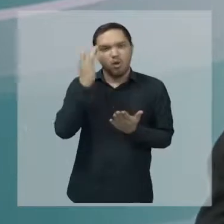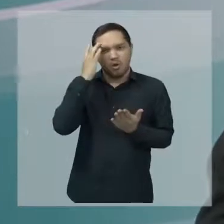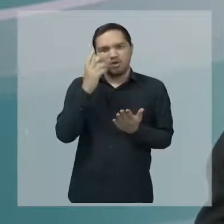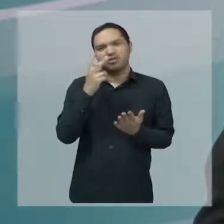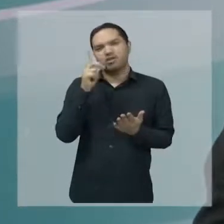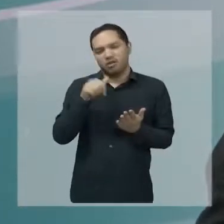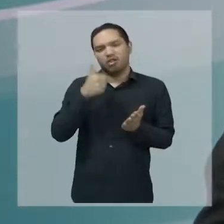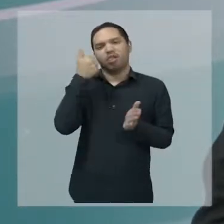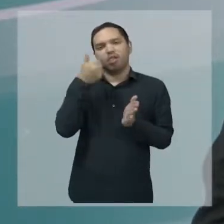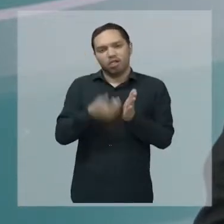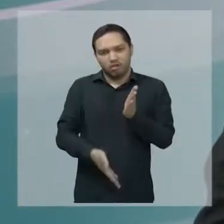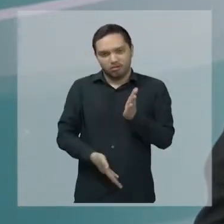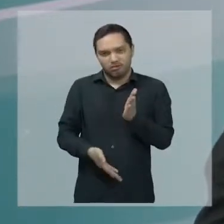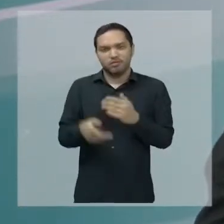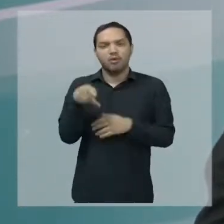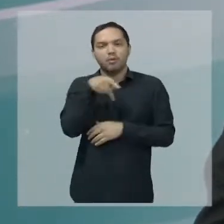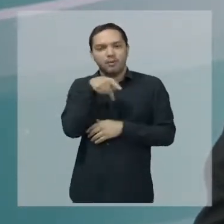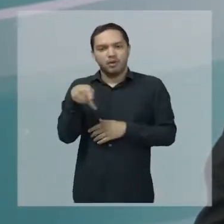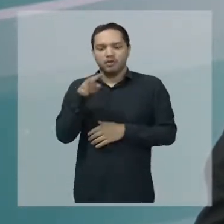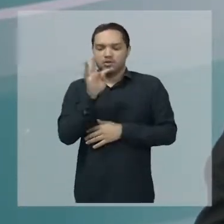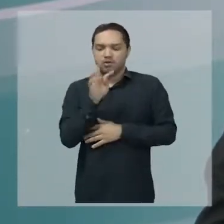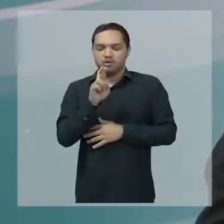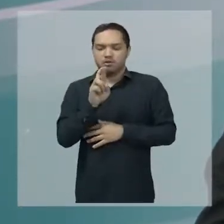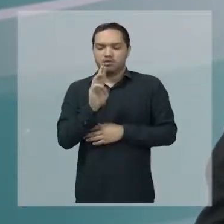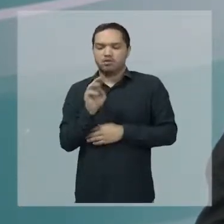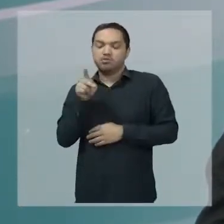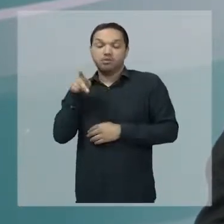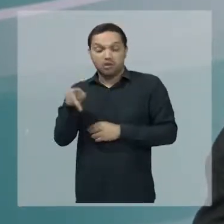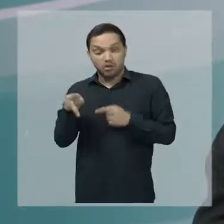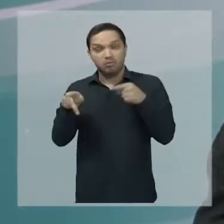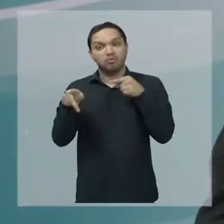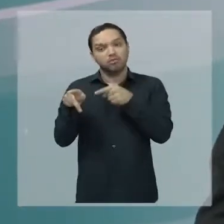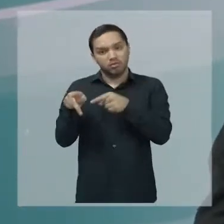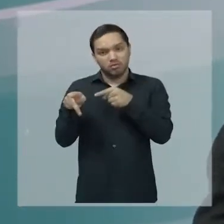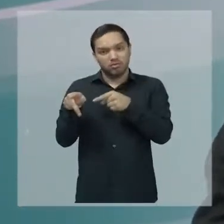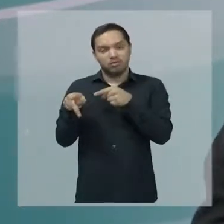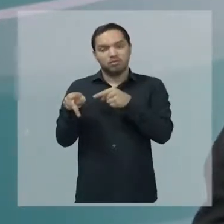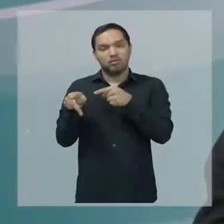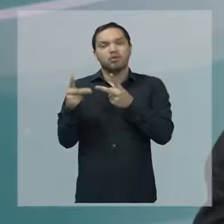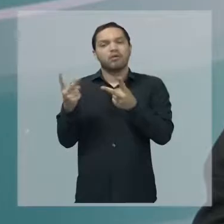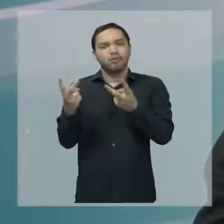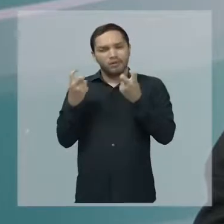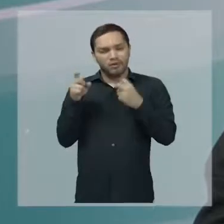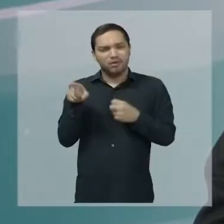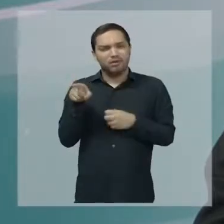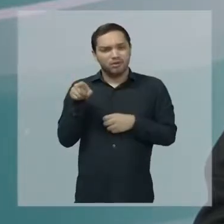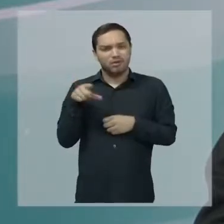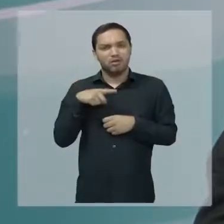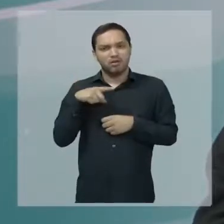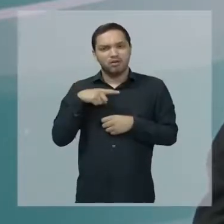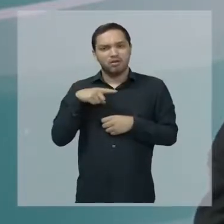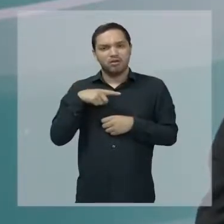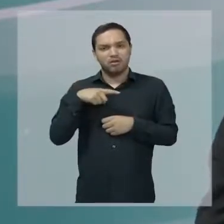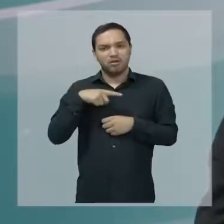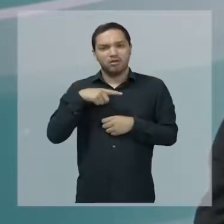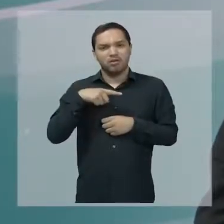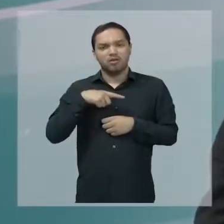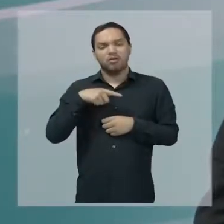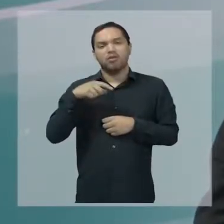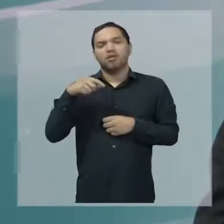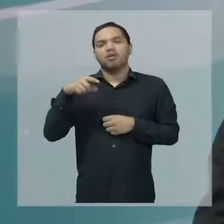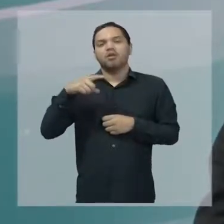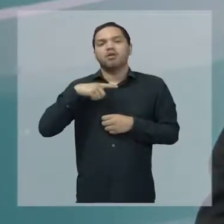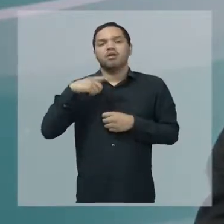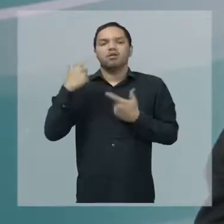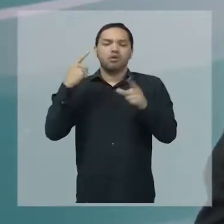mais de uma derrota. O presidente brasileiro tem se comportado de uma maneira que se pode caracterizar completamente como um vassalo